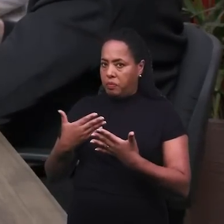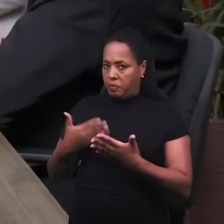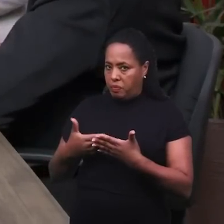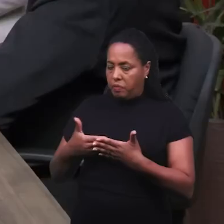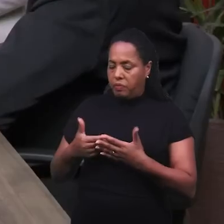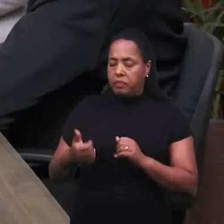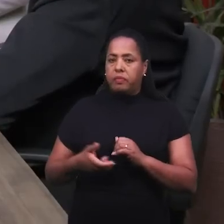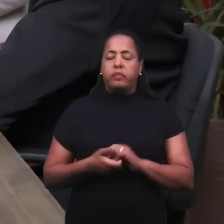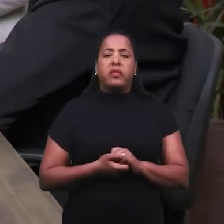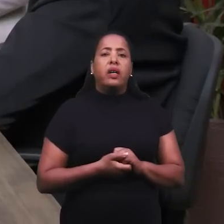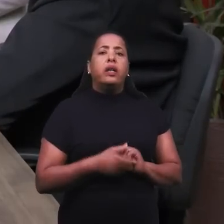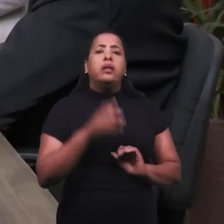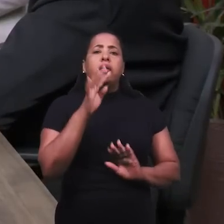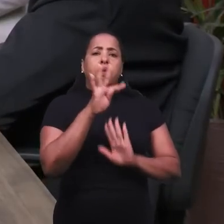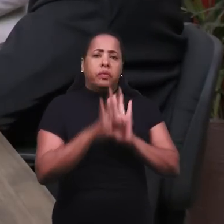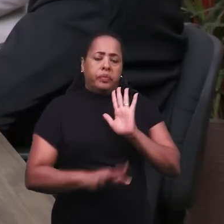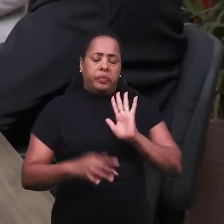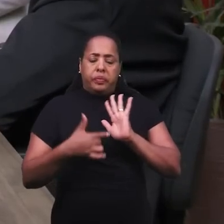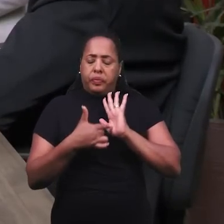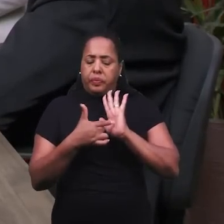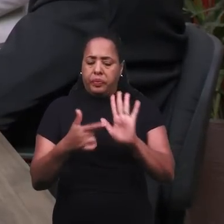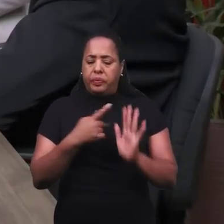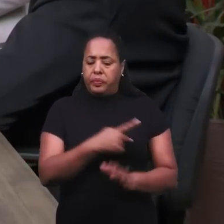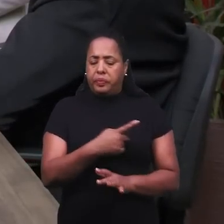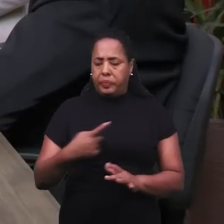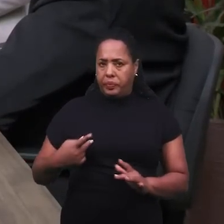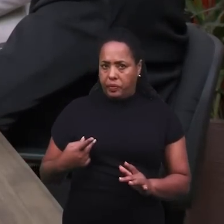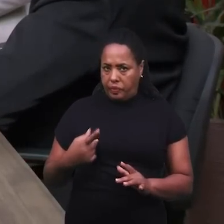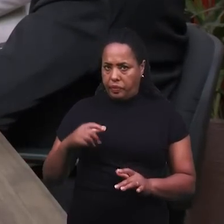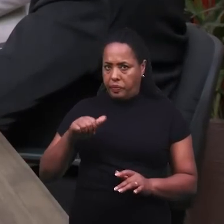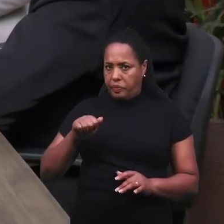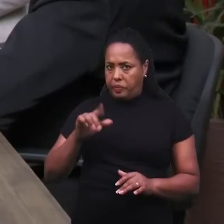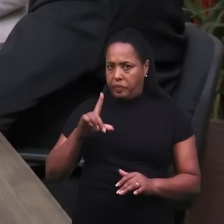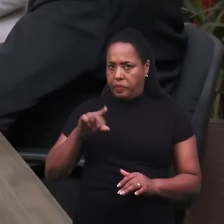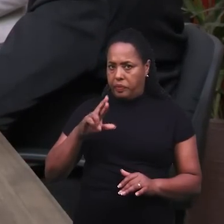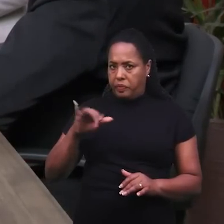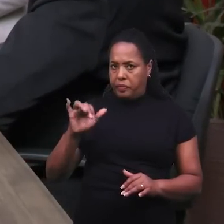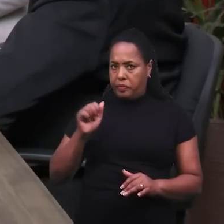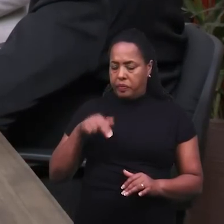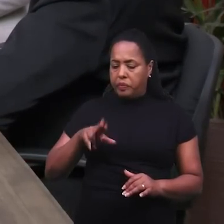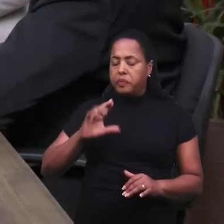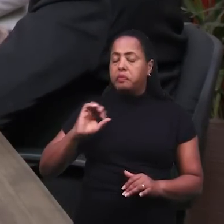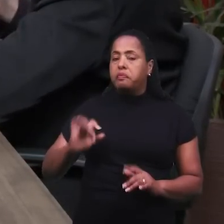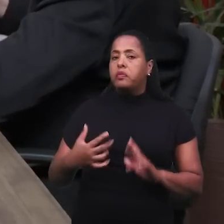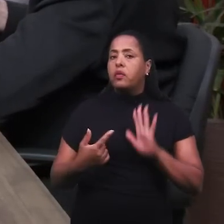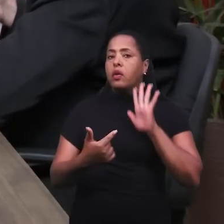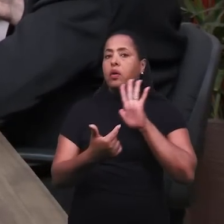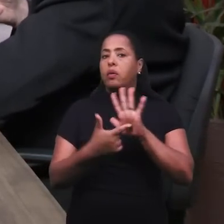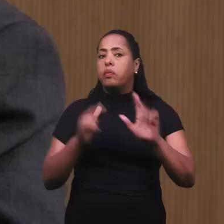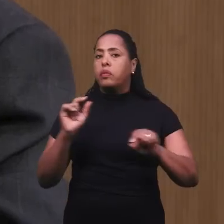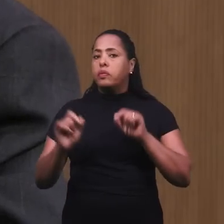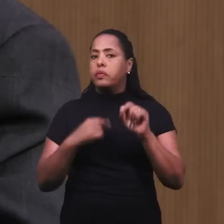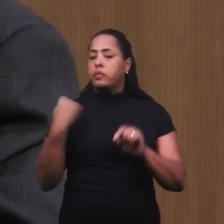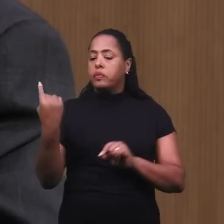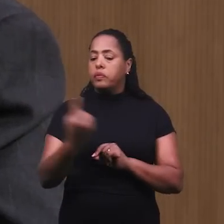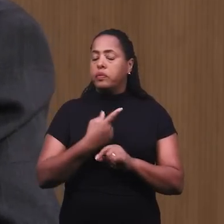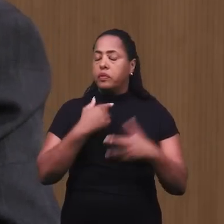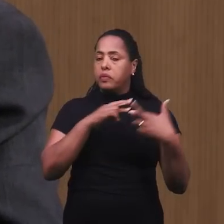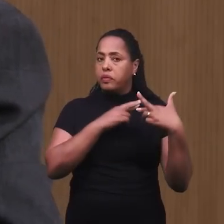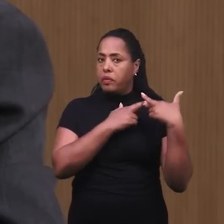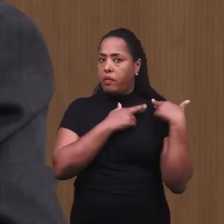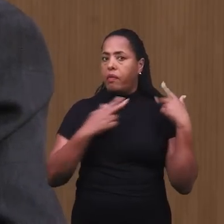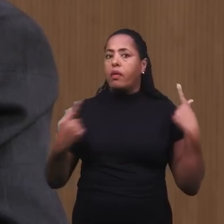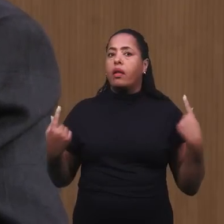pastor trouxe de uma forma muito interessante, né? Porque nós temos essa obrigação,